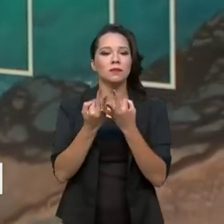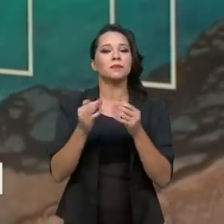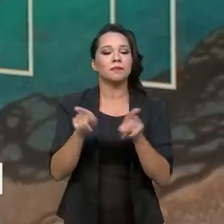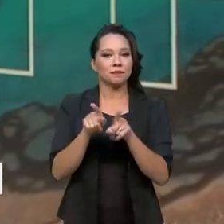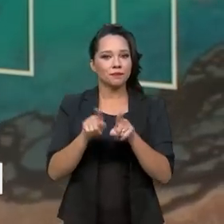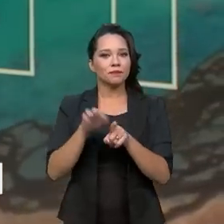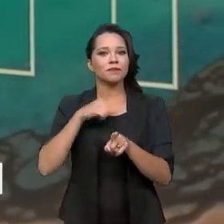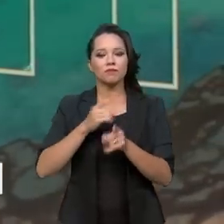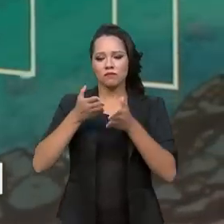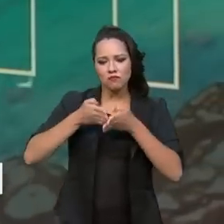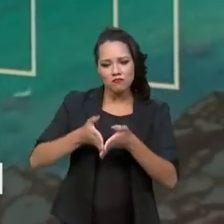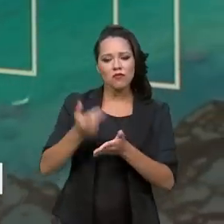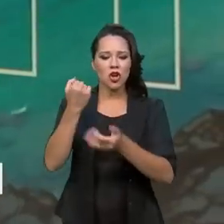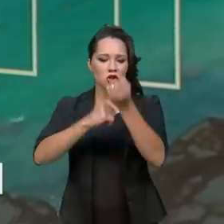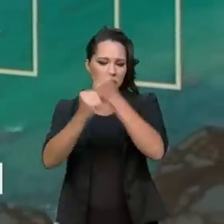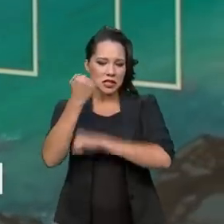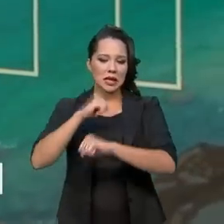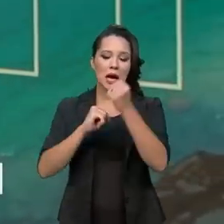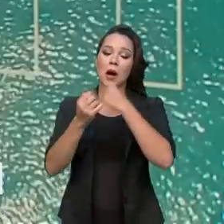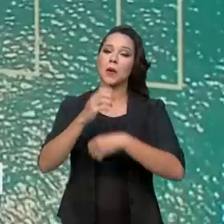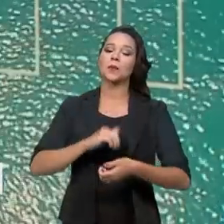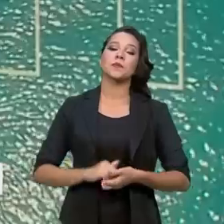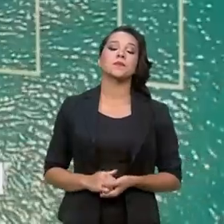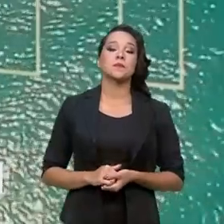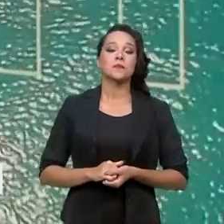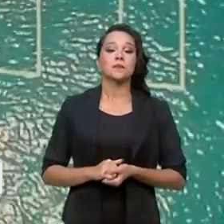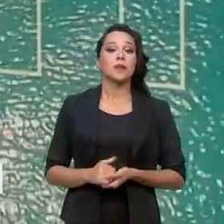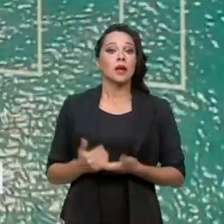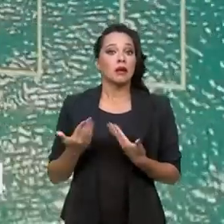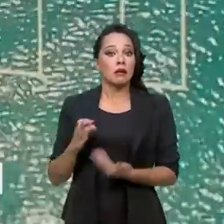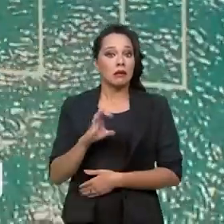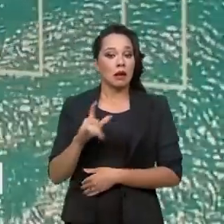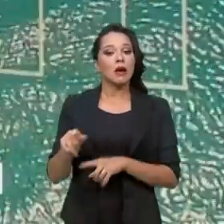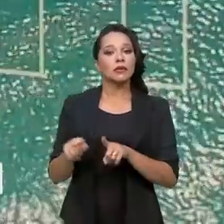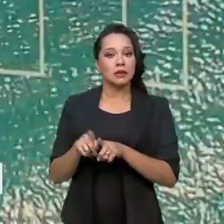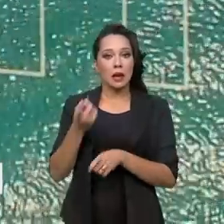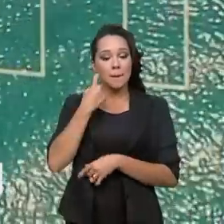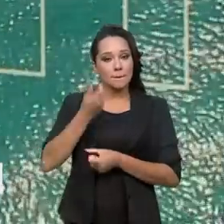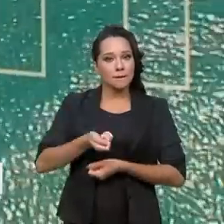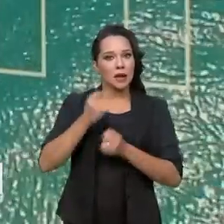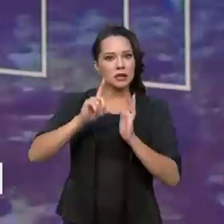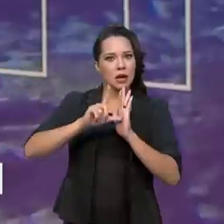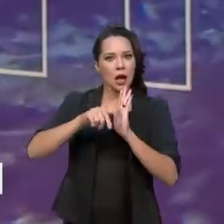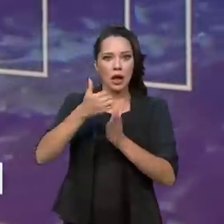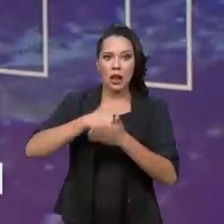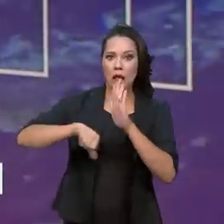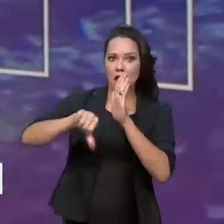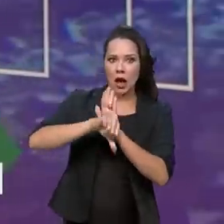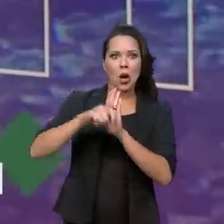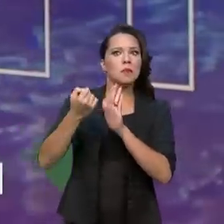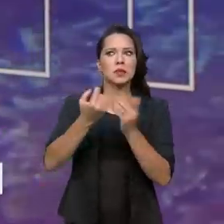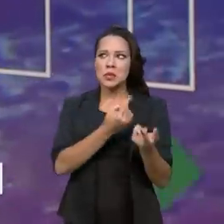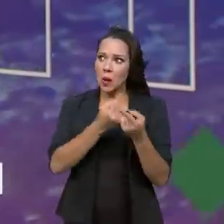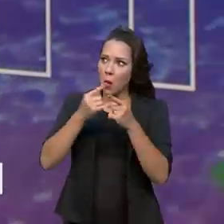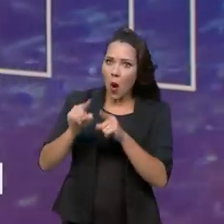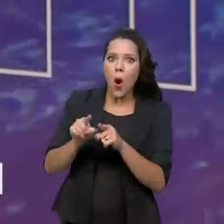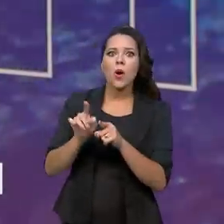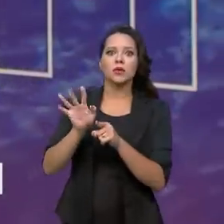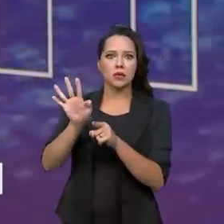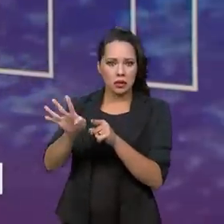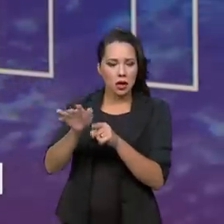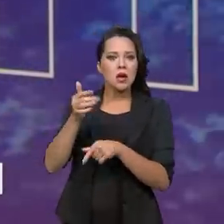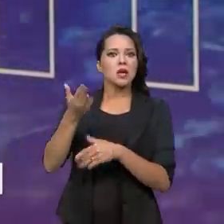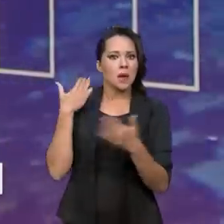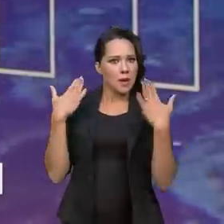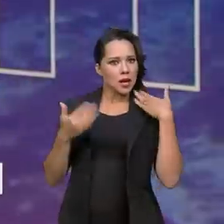também comercial, industrial. Ah, e obviamente existe a pesca ilegal e que nós temos que combater, e a Marinha atua